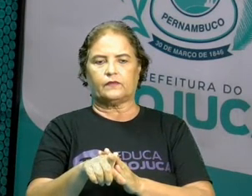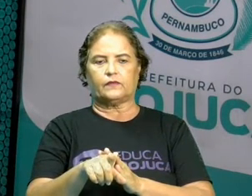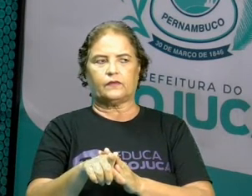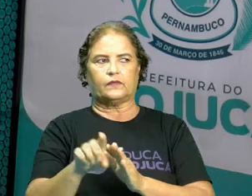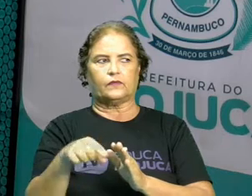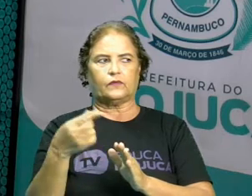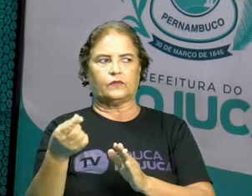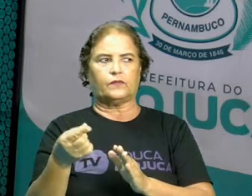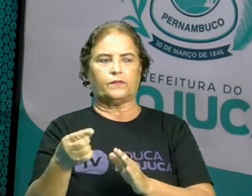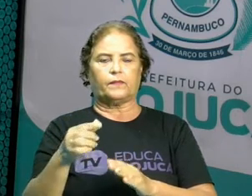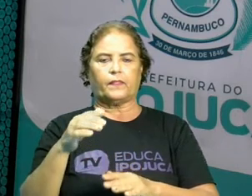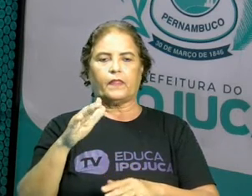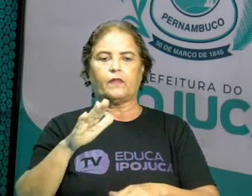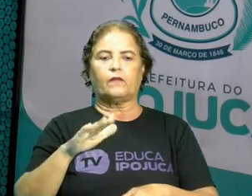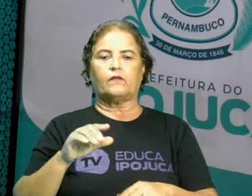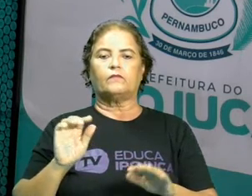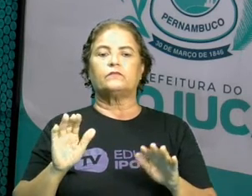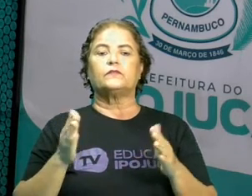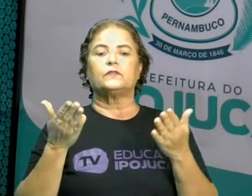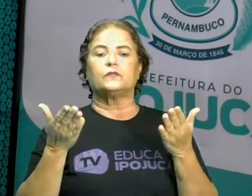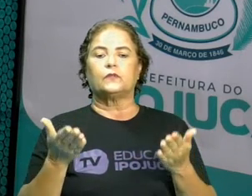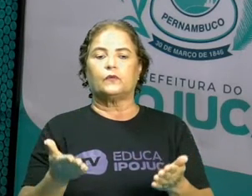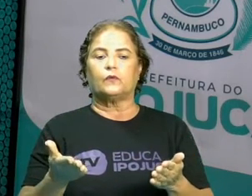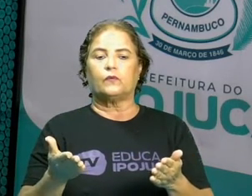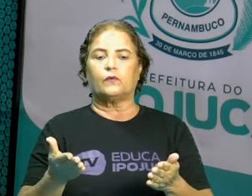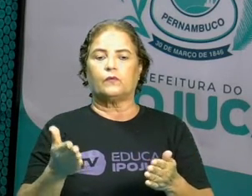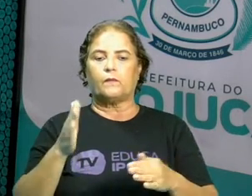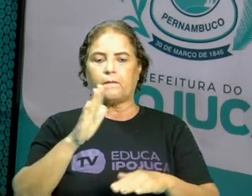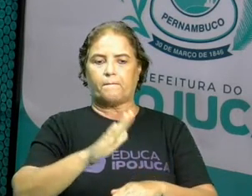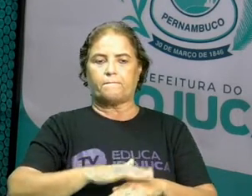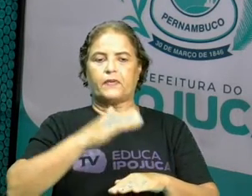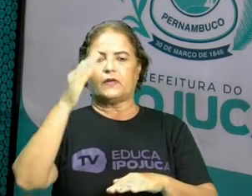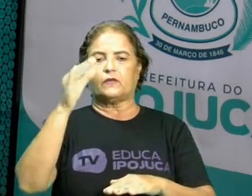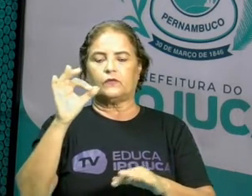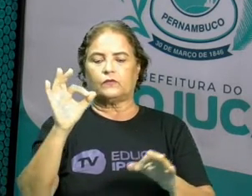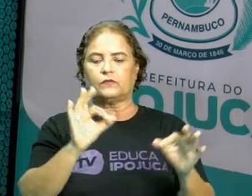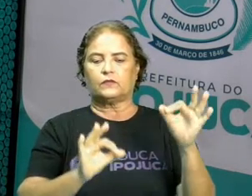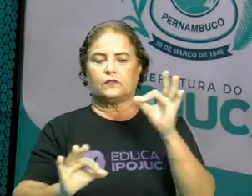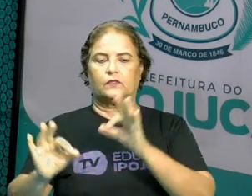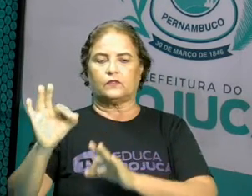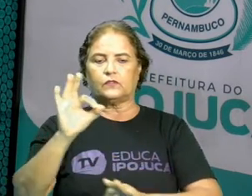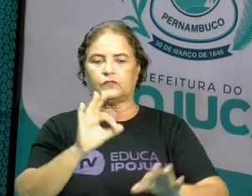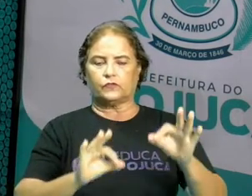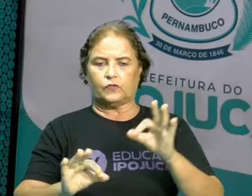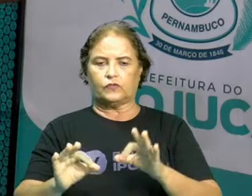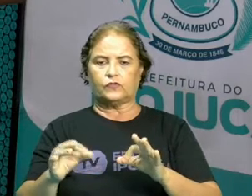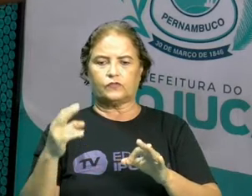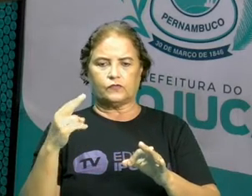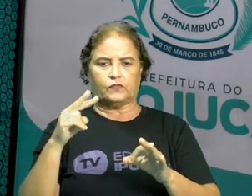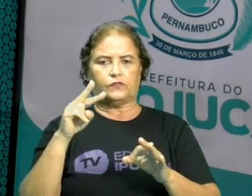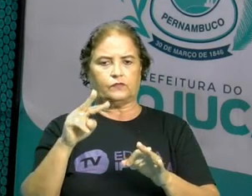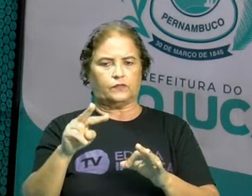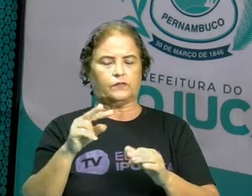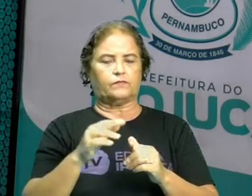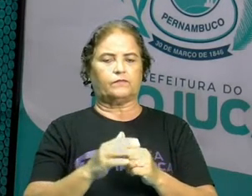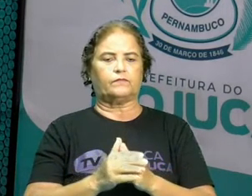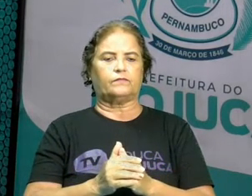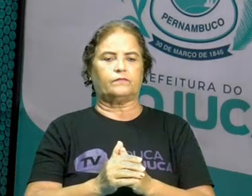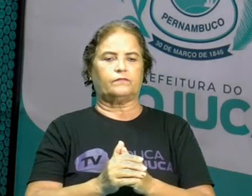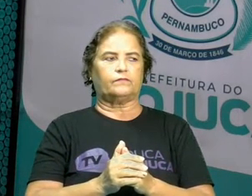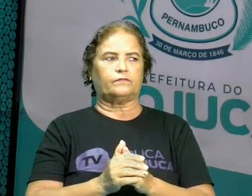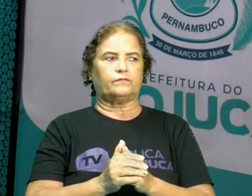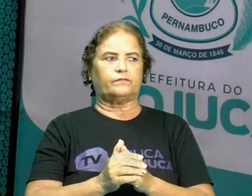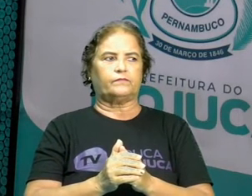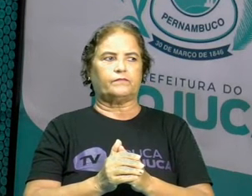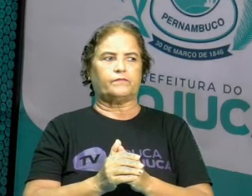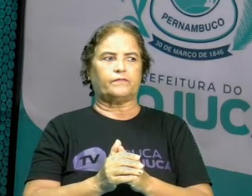Qual a maior das ordens que você consegue enxergar?